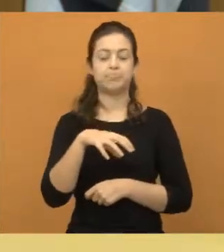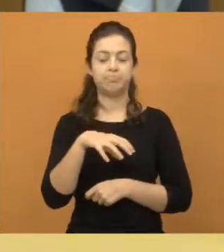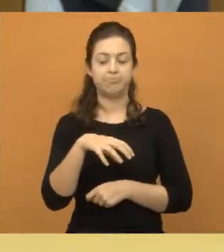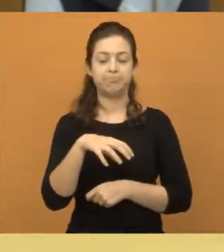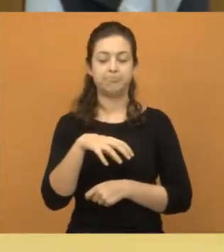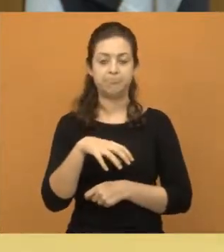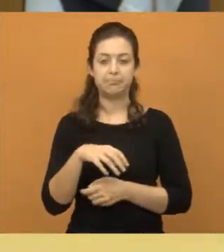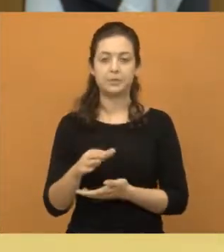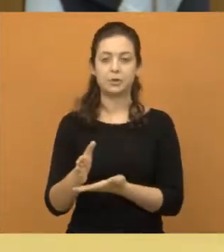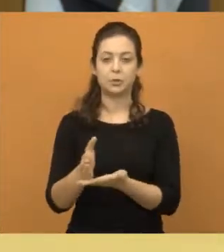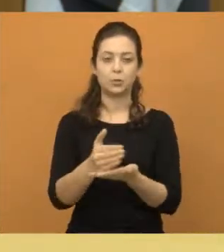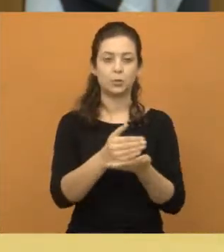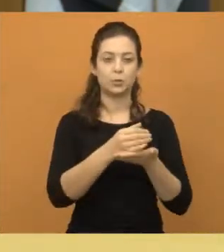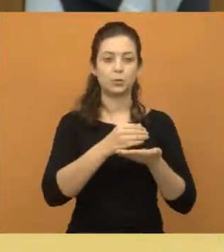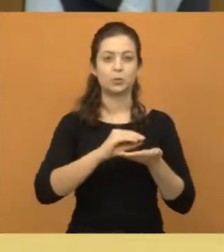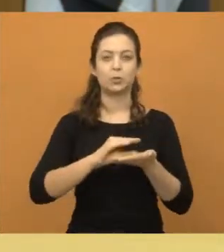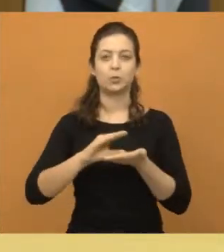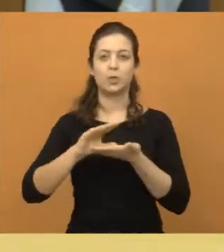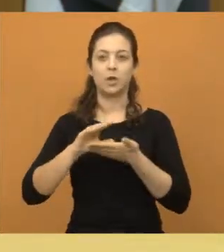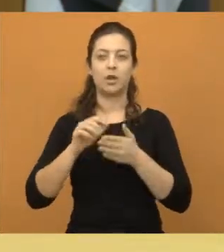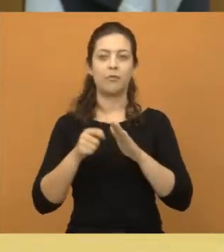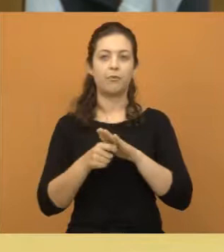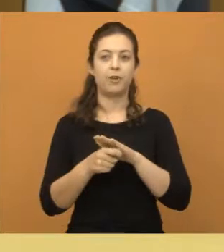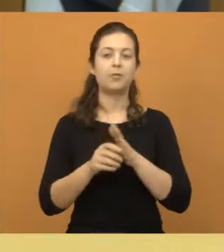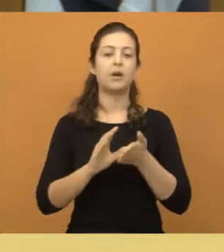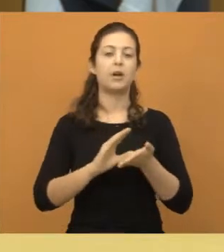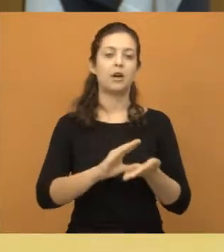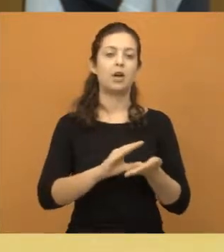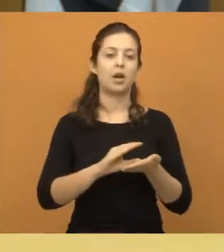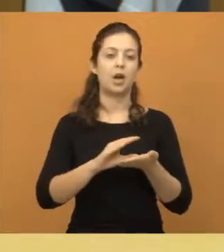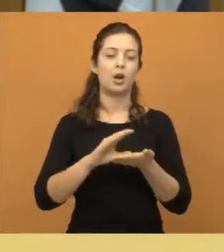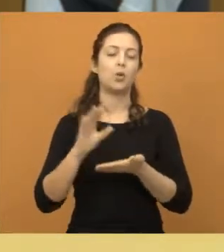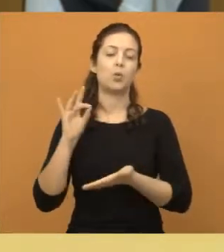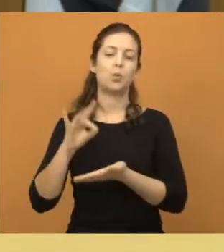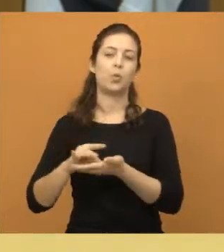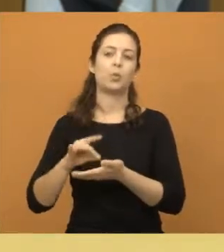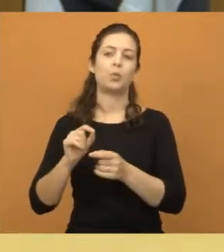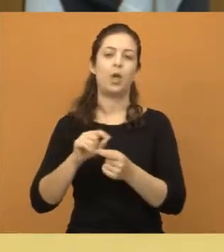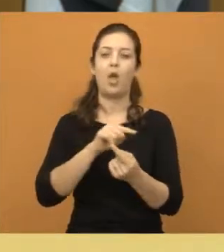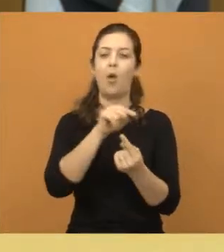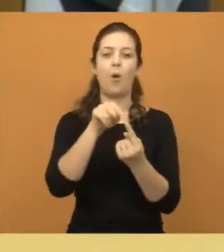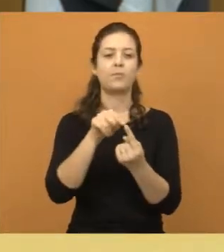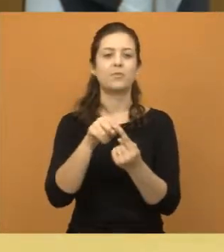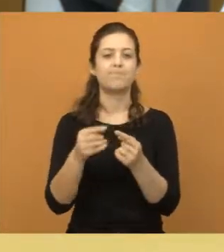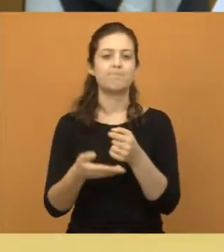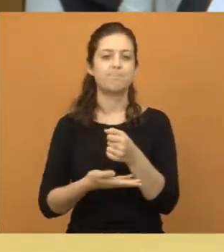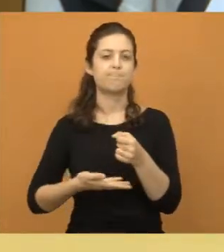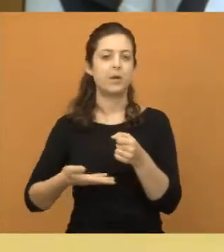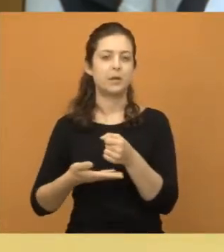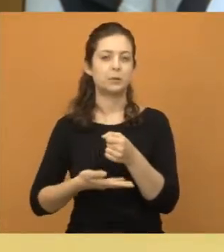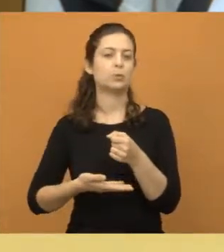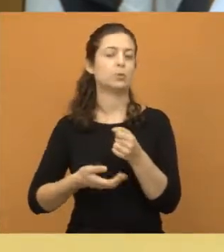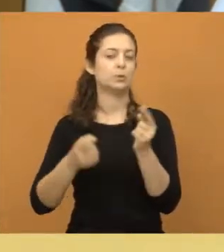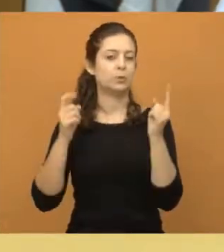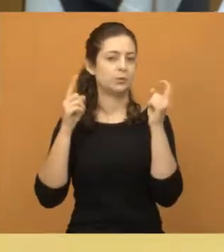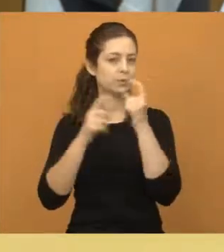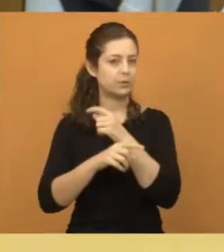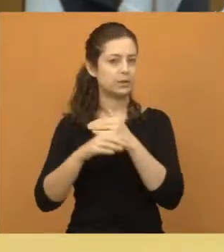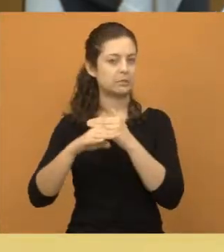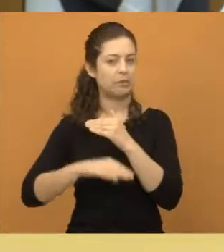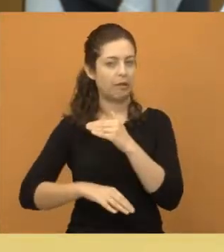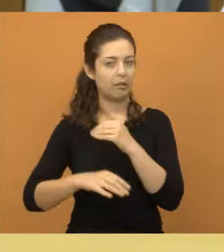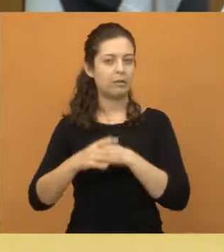conseguem arrecadar o necessário para cumprir as suas finalidades essenciais: